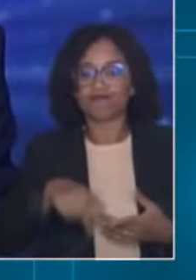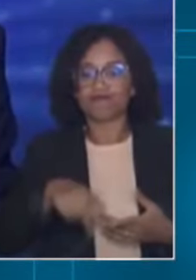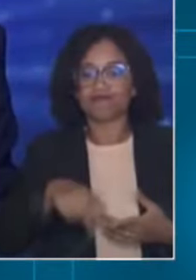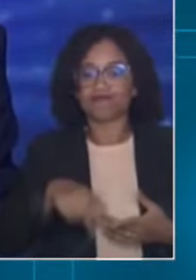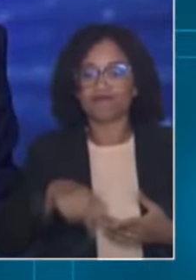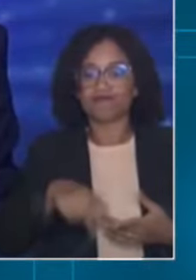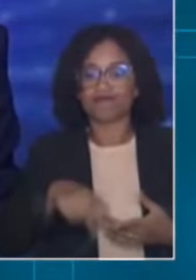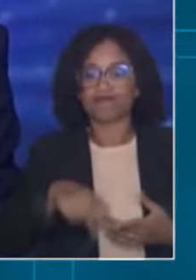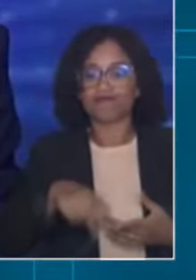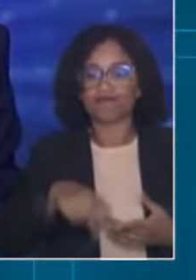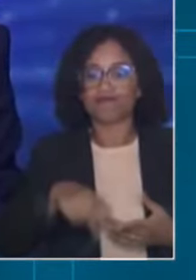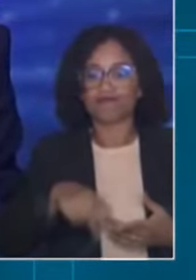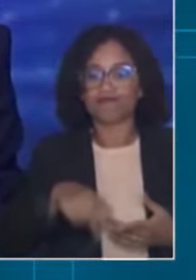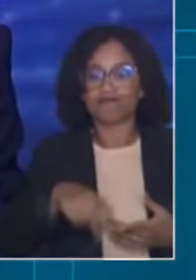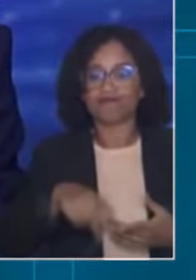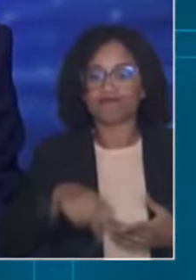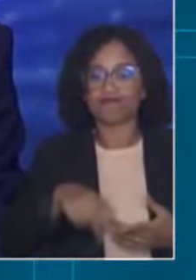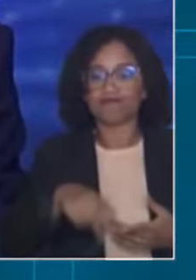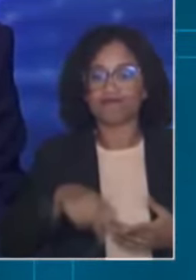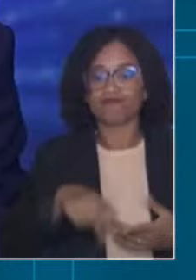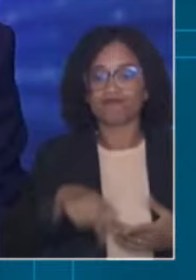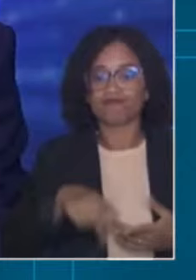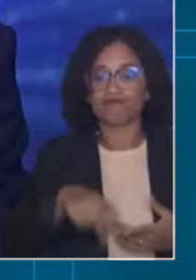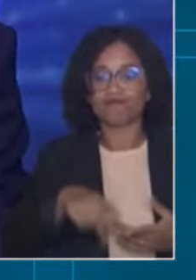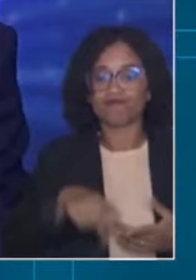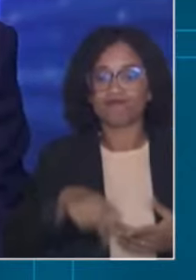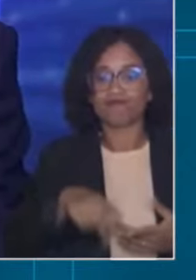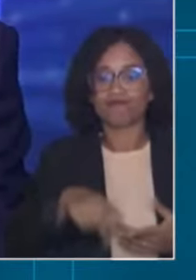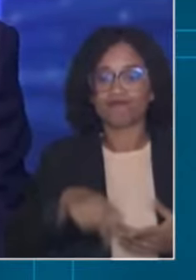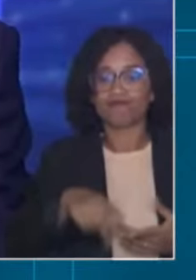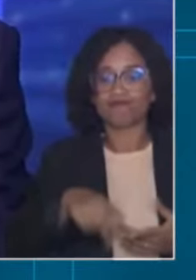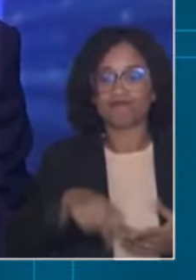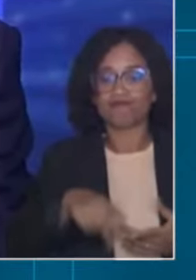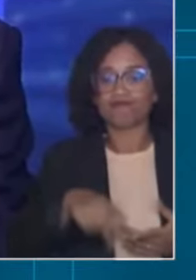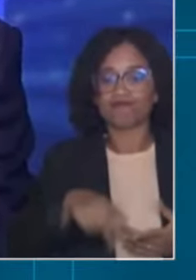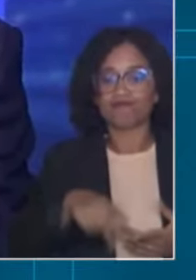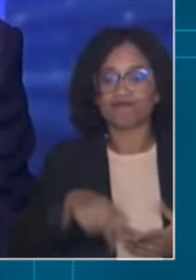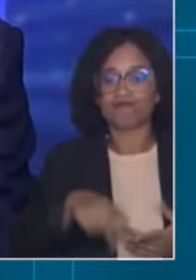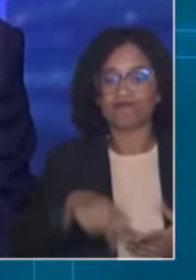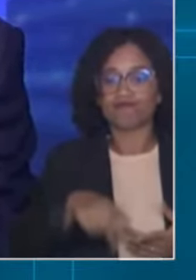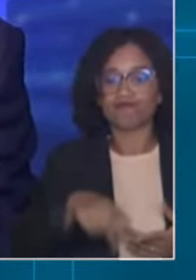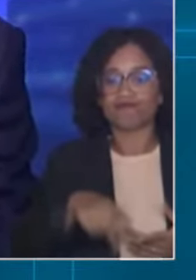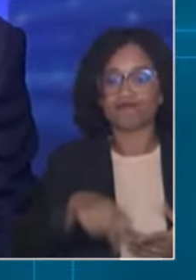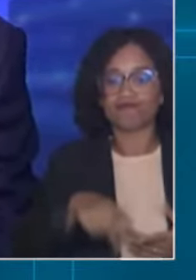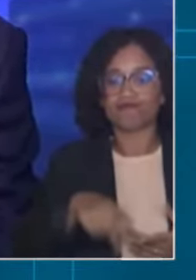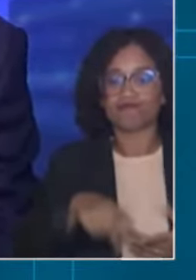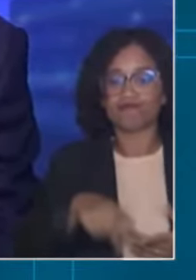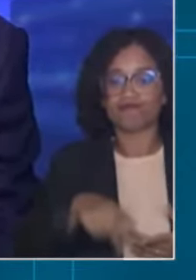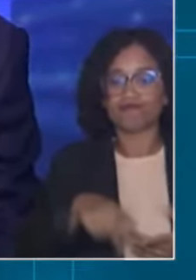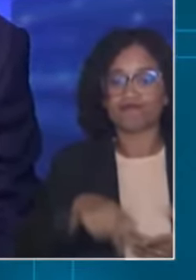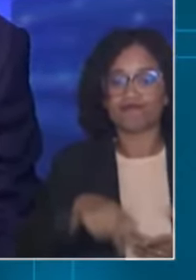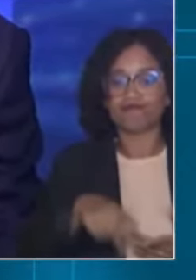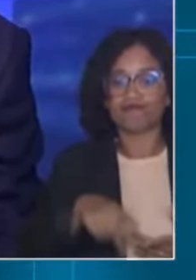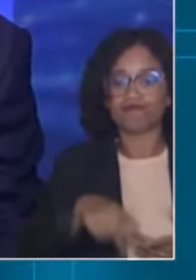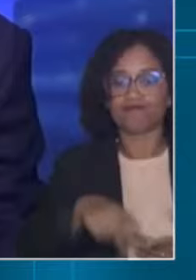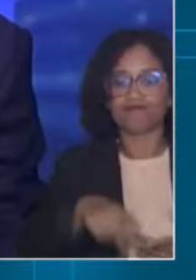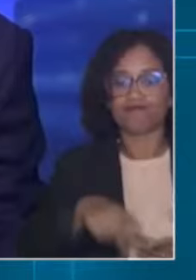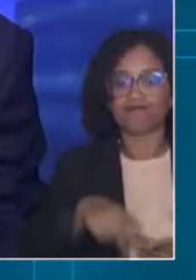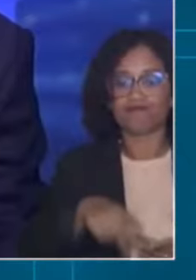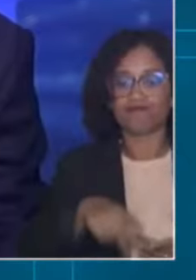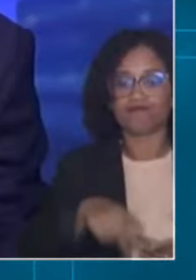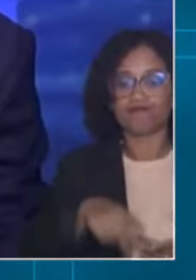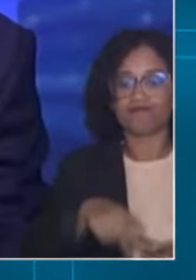Kleber Rosa do PSOL, que não tem 1% da estrutura de que tem a candidatura de Geraldo Júnior. Então,